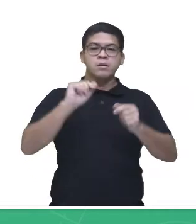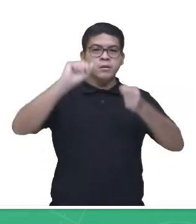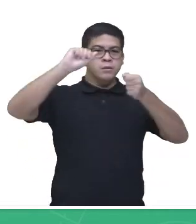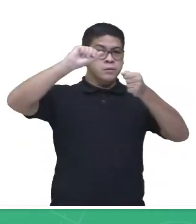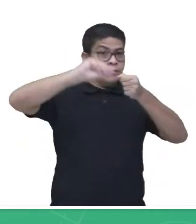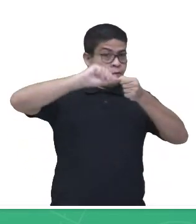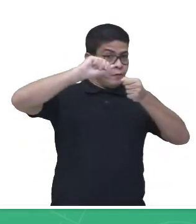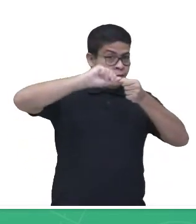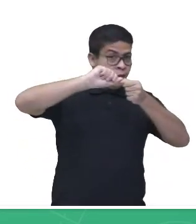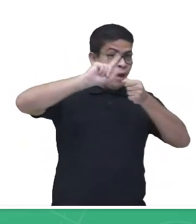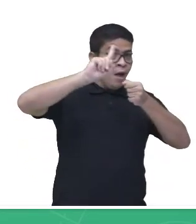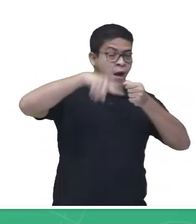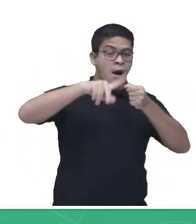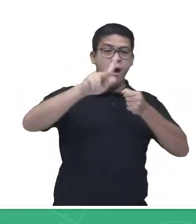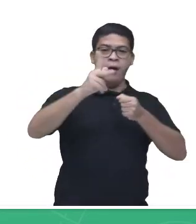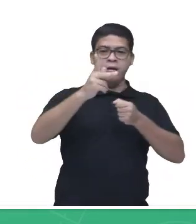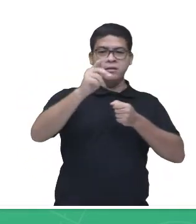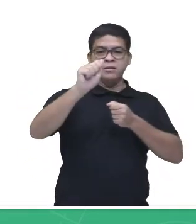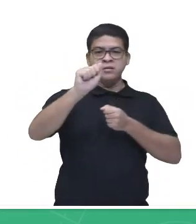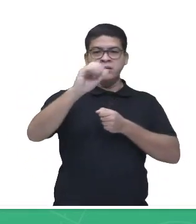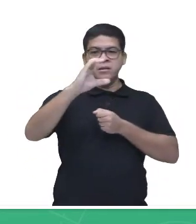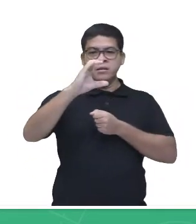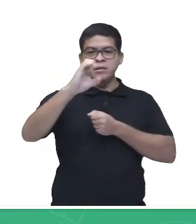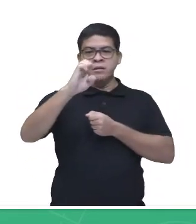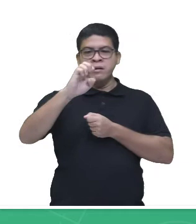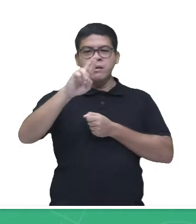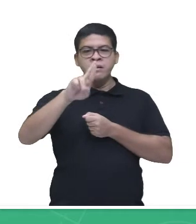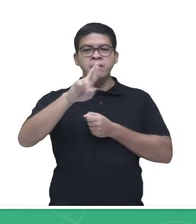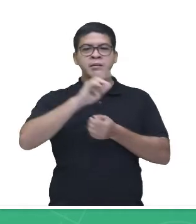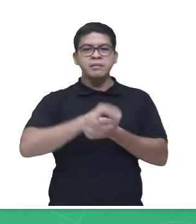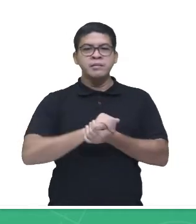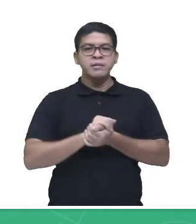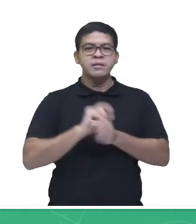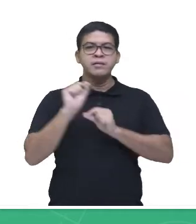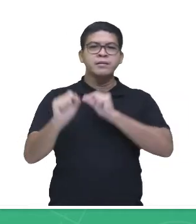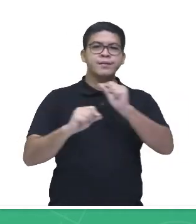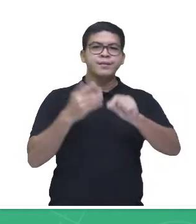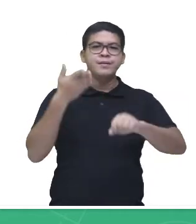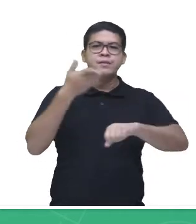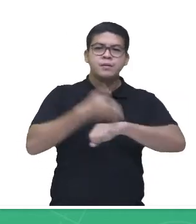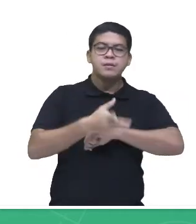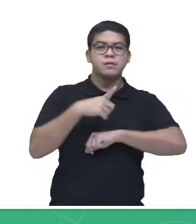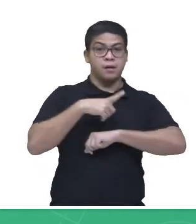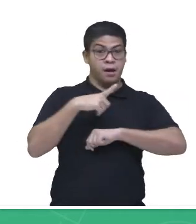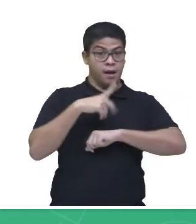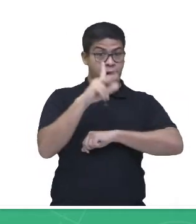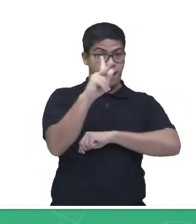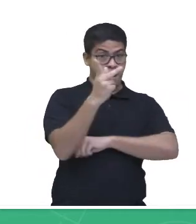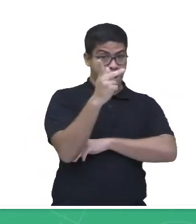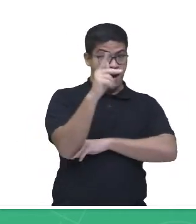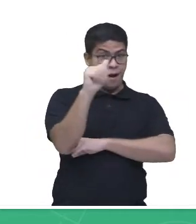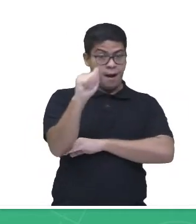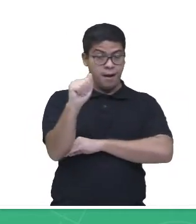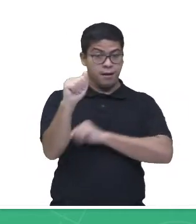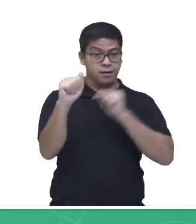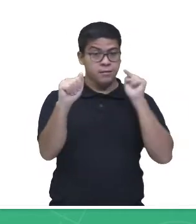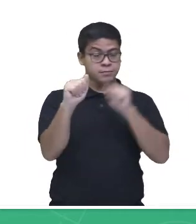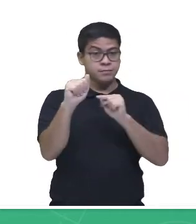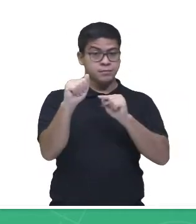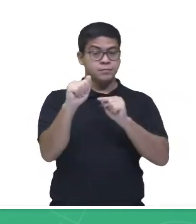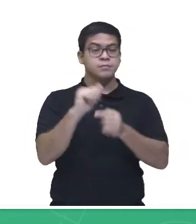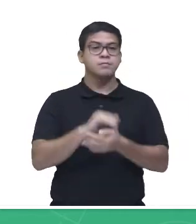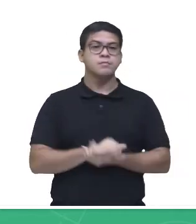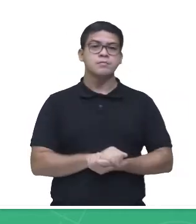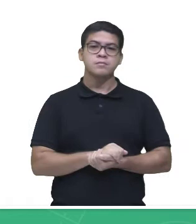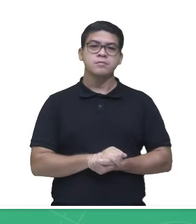dele hecho. Porém, estava acompanhando o verbo auxiliar, H-A. ok? Ha hecho. É sobre isso que eu